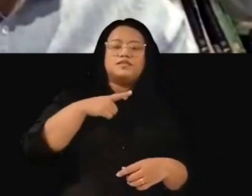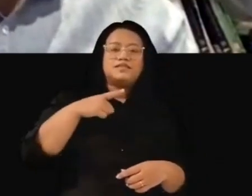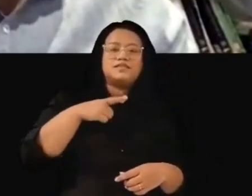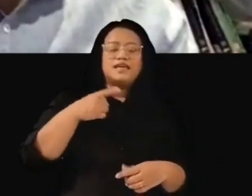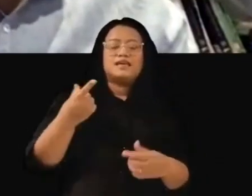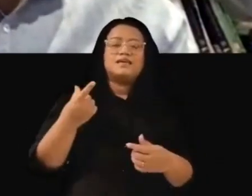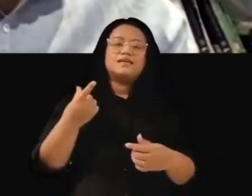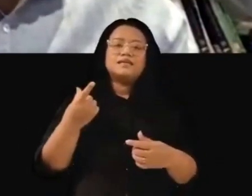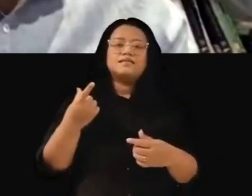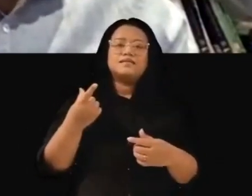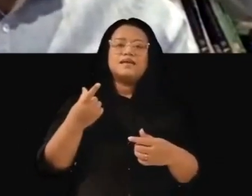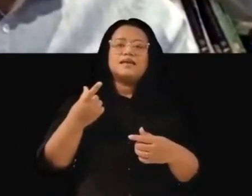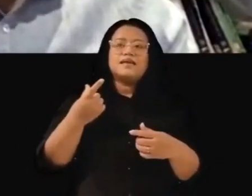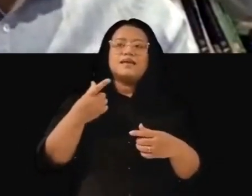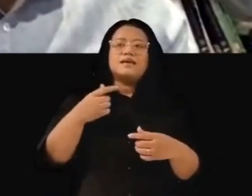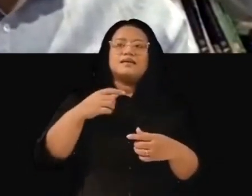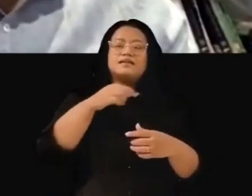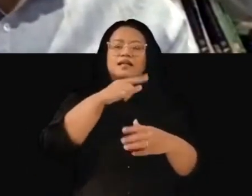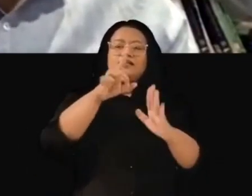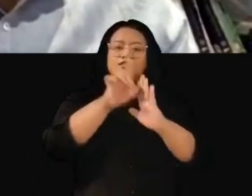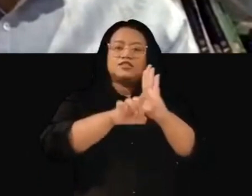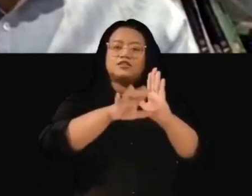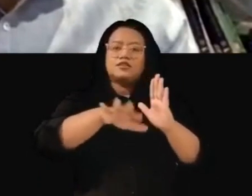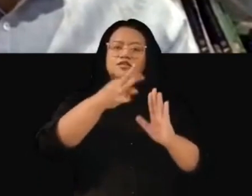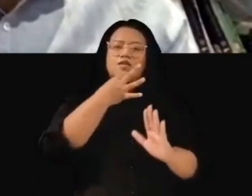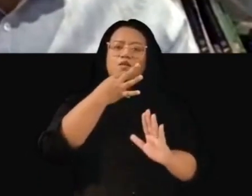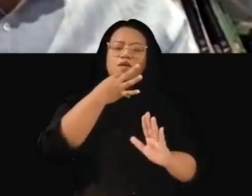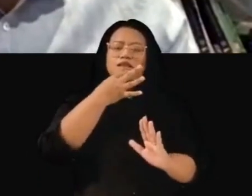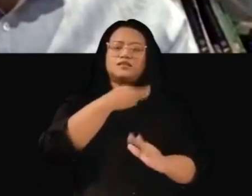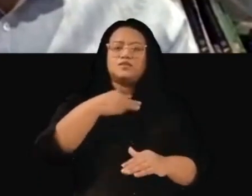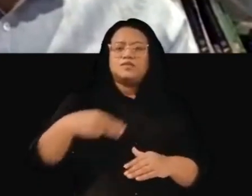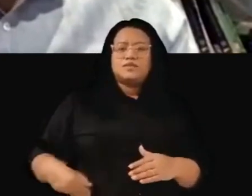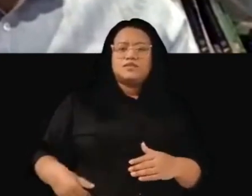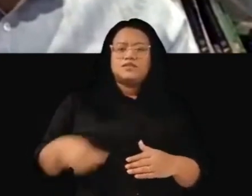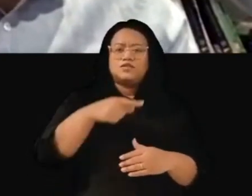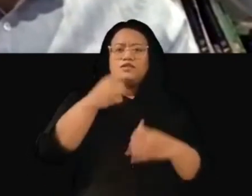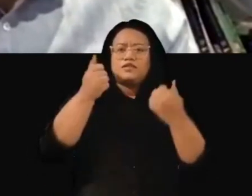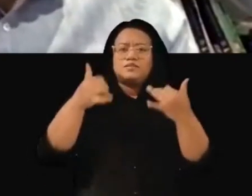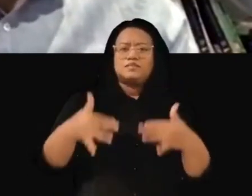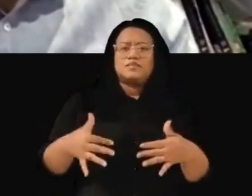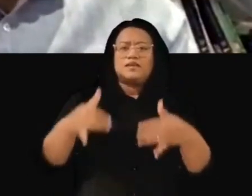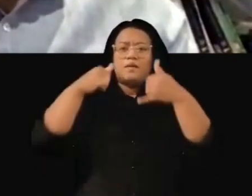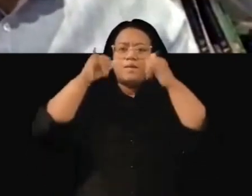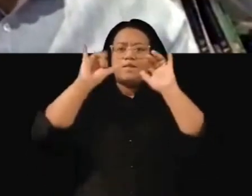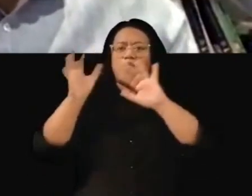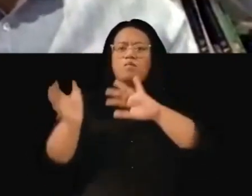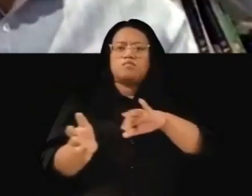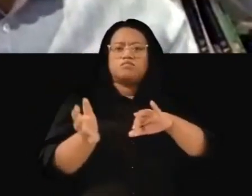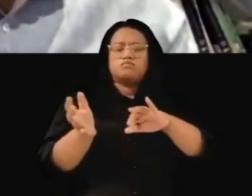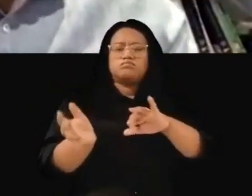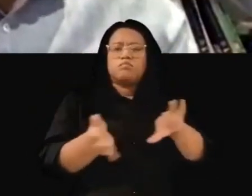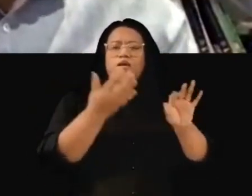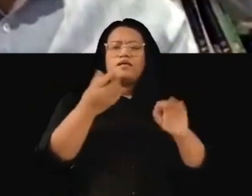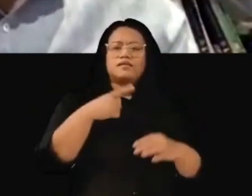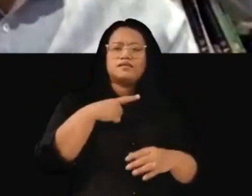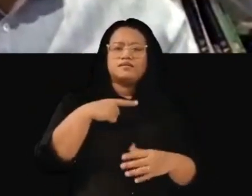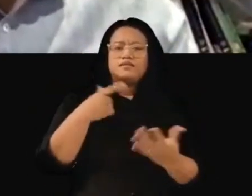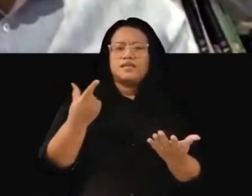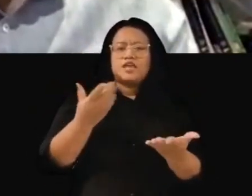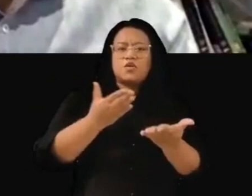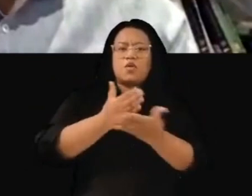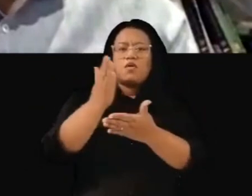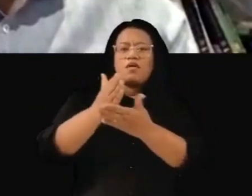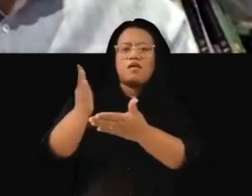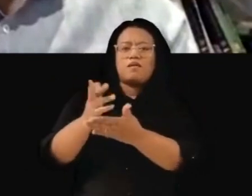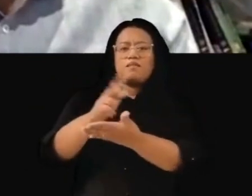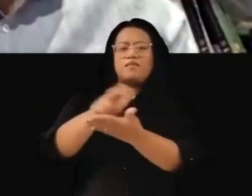seja alguém da área do direito, né? Ao ponto desse mesmo cidadão ter criado um fórum para discussão de multas ambientais,